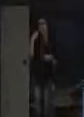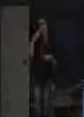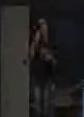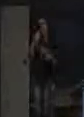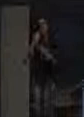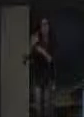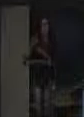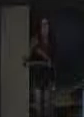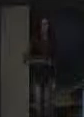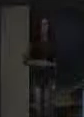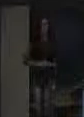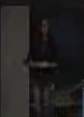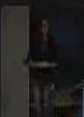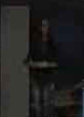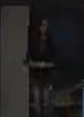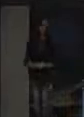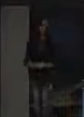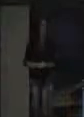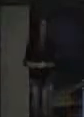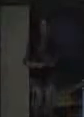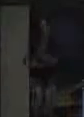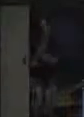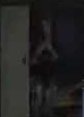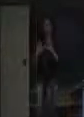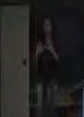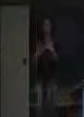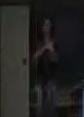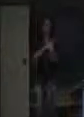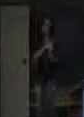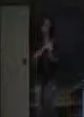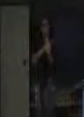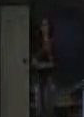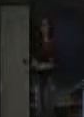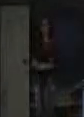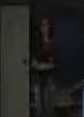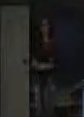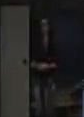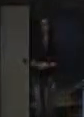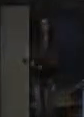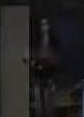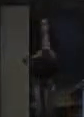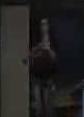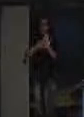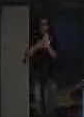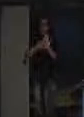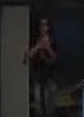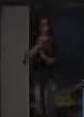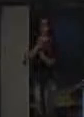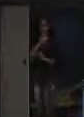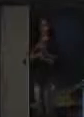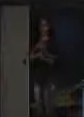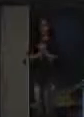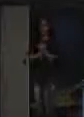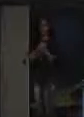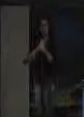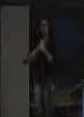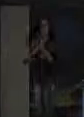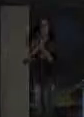Gomes. Pela competência, encaminhar para as comissões. Projeto de lei número